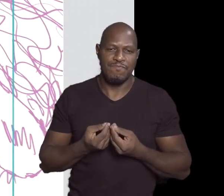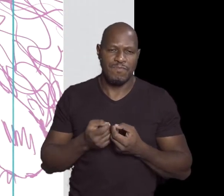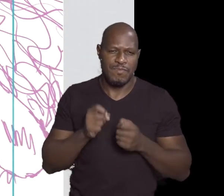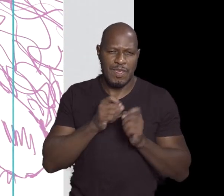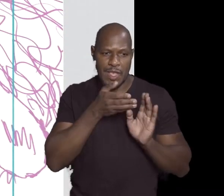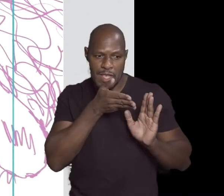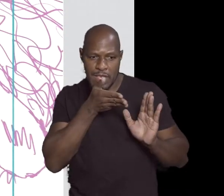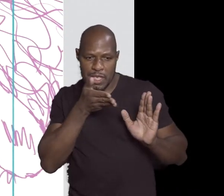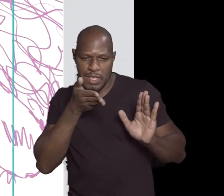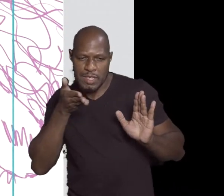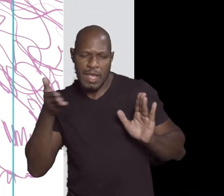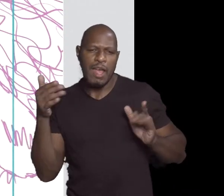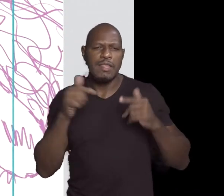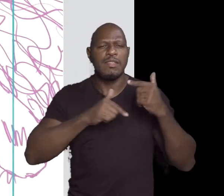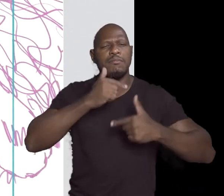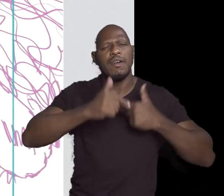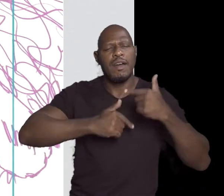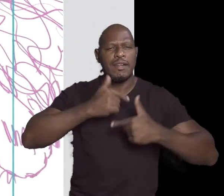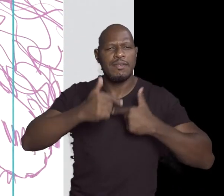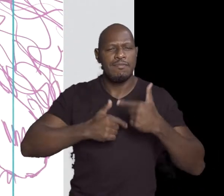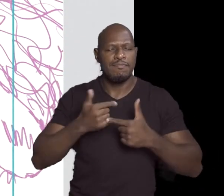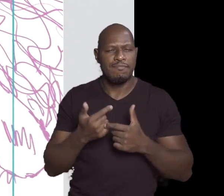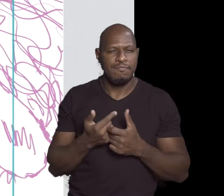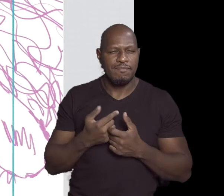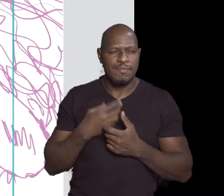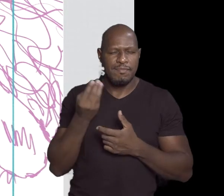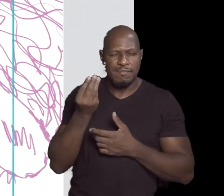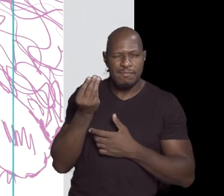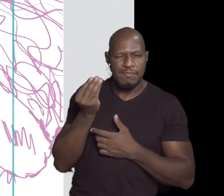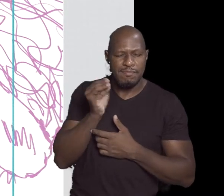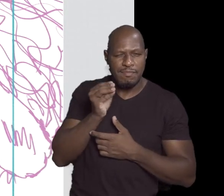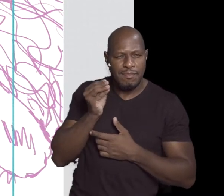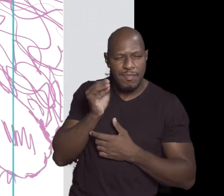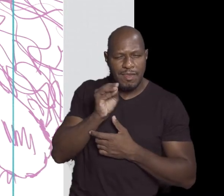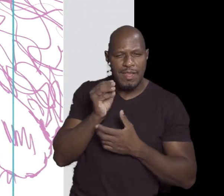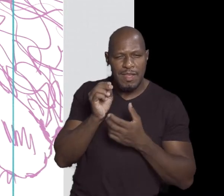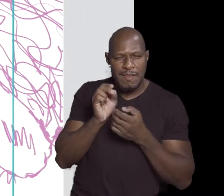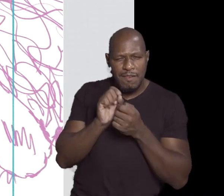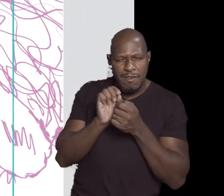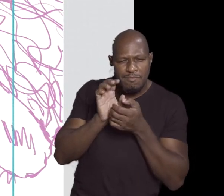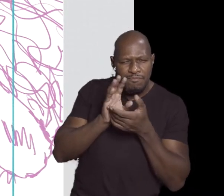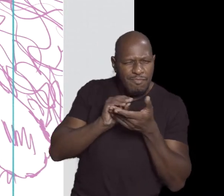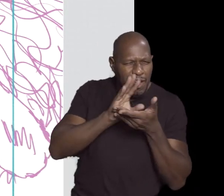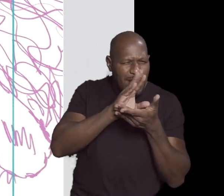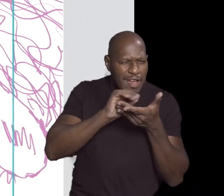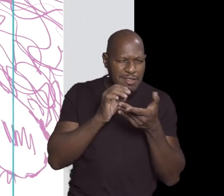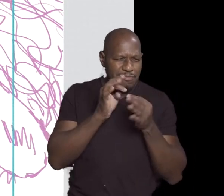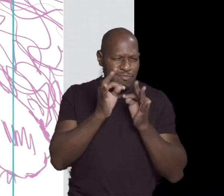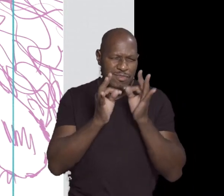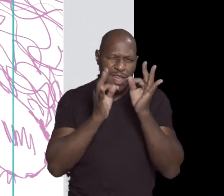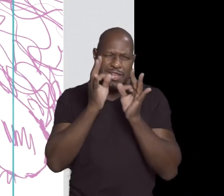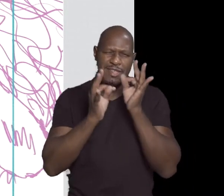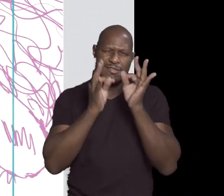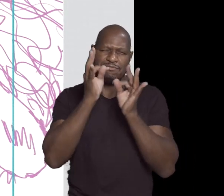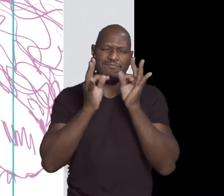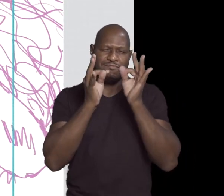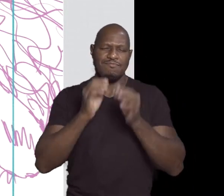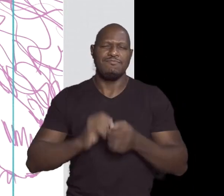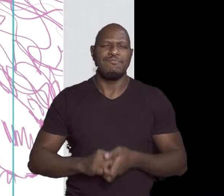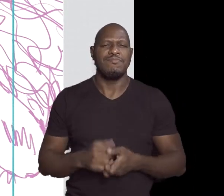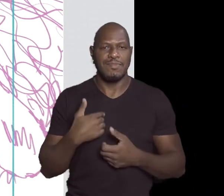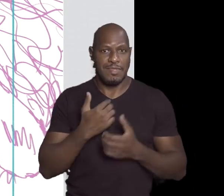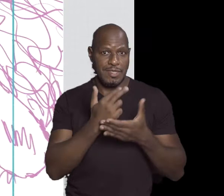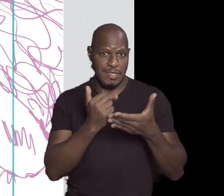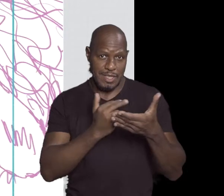durante esse trabalho, querendo colocar, emular essas coisas, essas técnicas